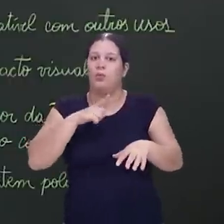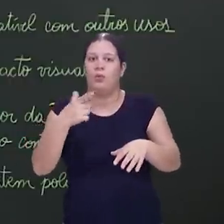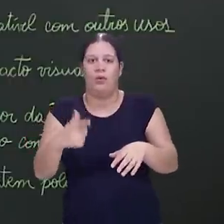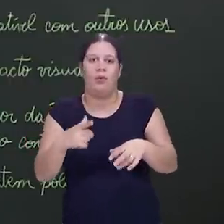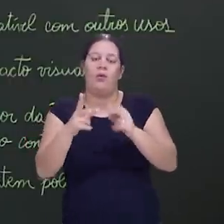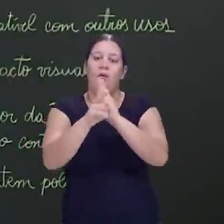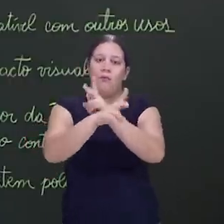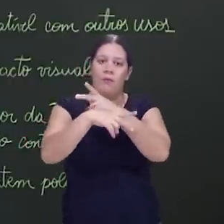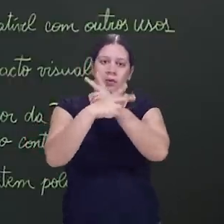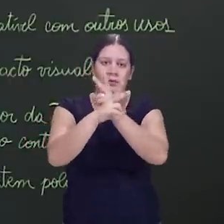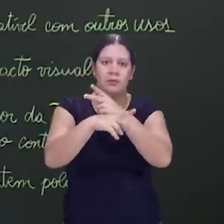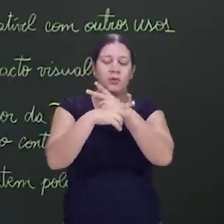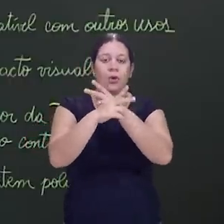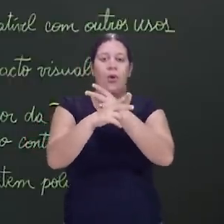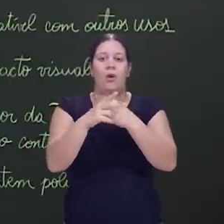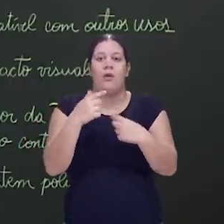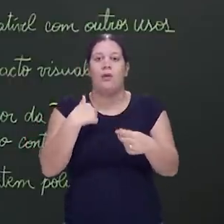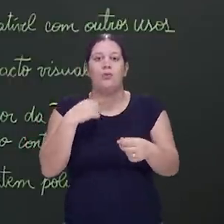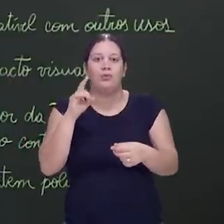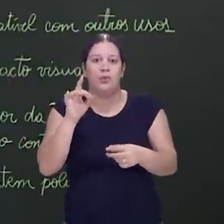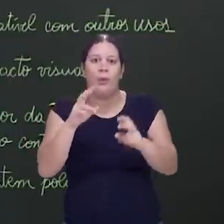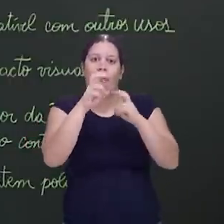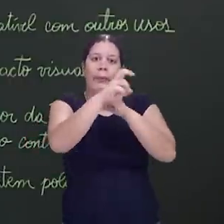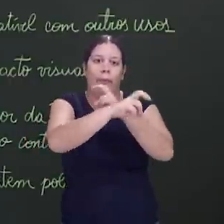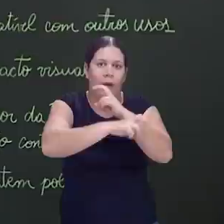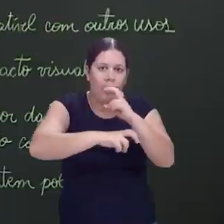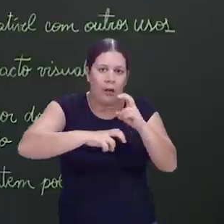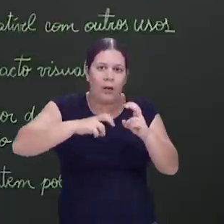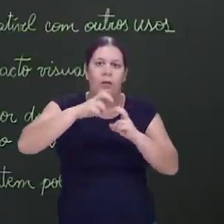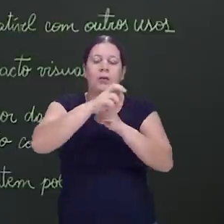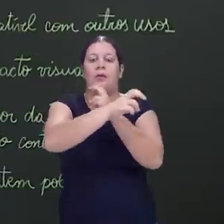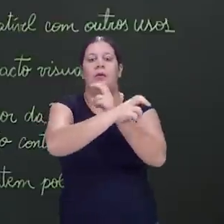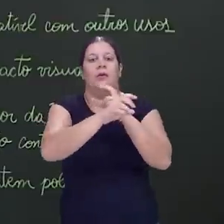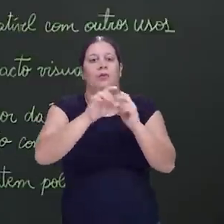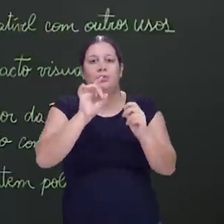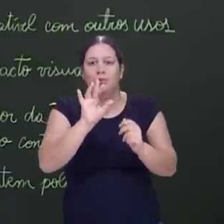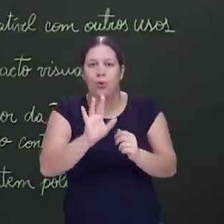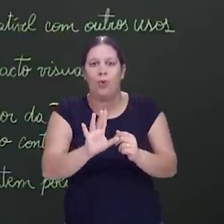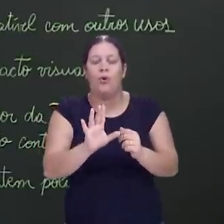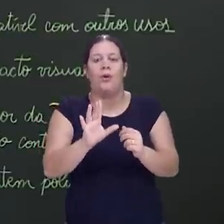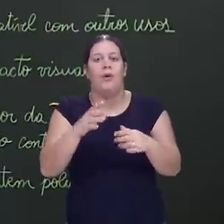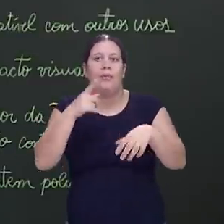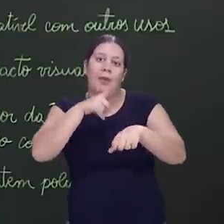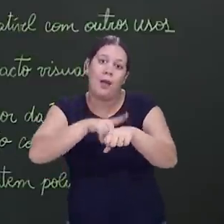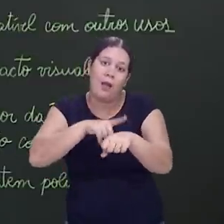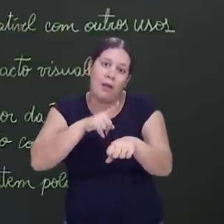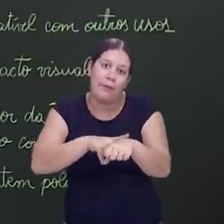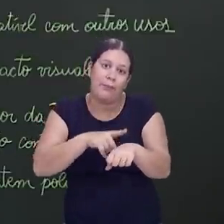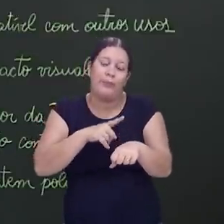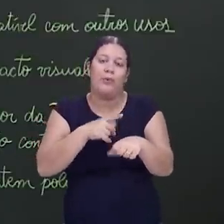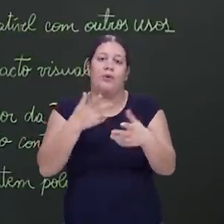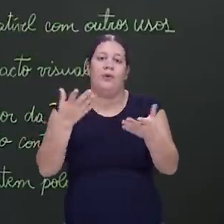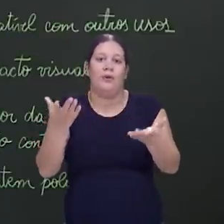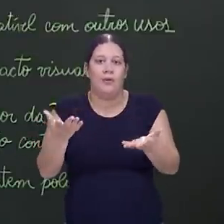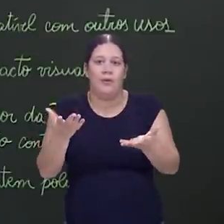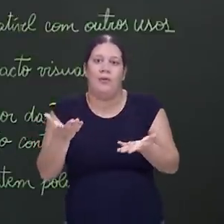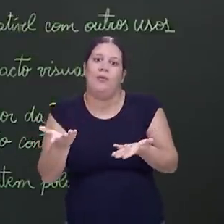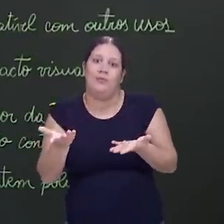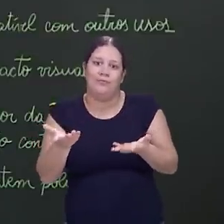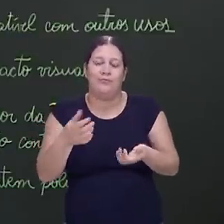eu dependo apenas do parque eólico, pode ser que, dependendo aí da época, fique sujeito